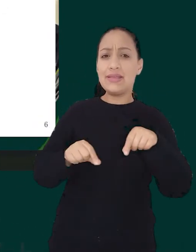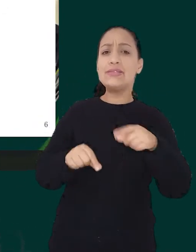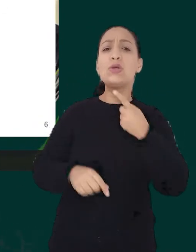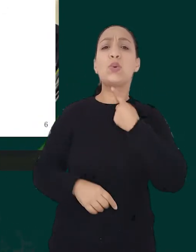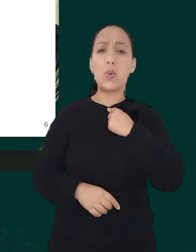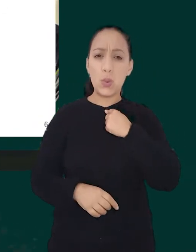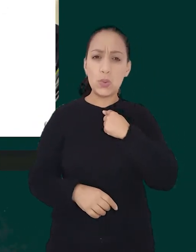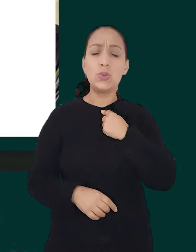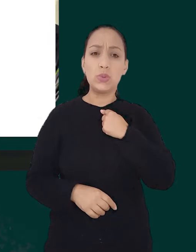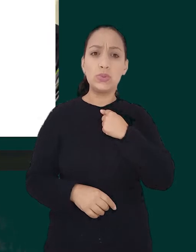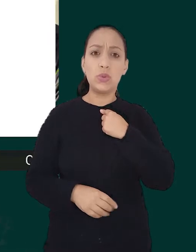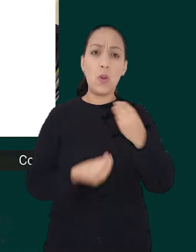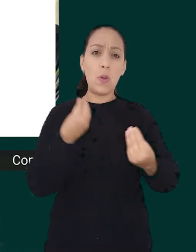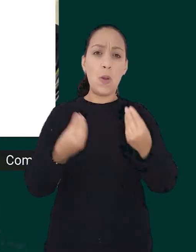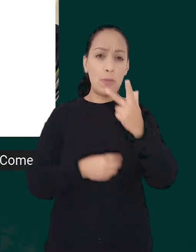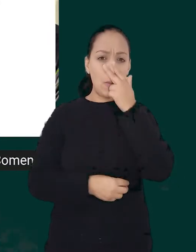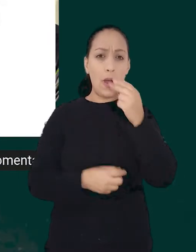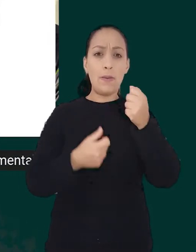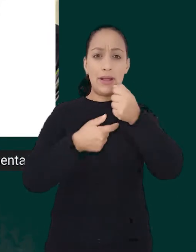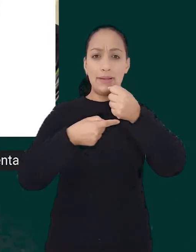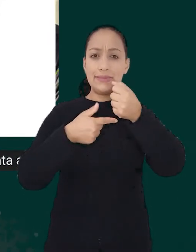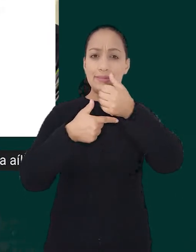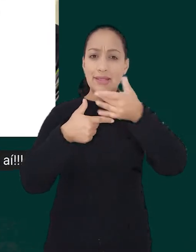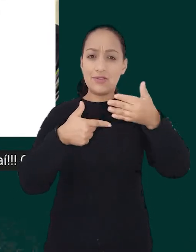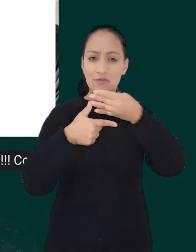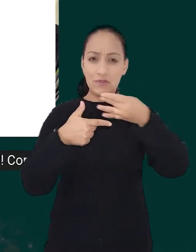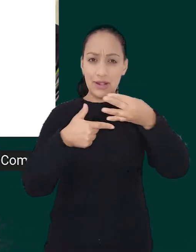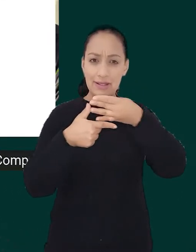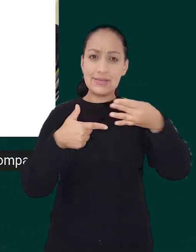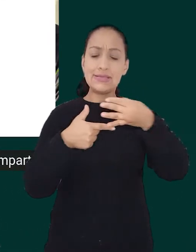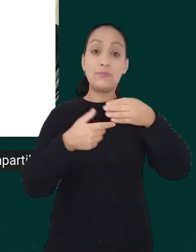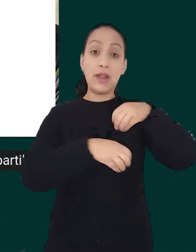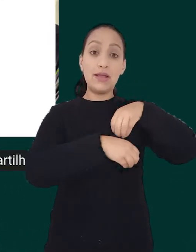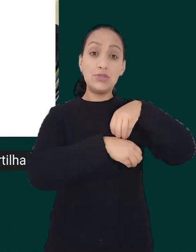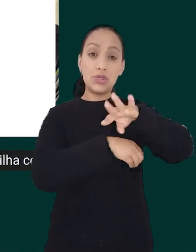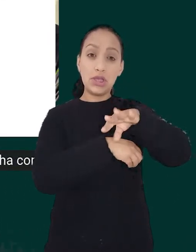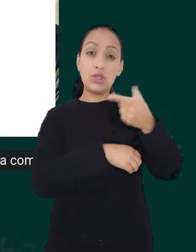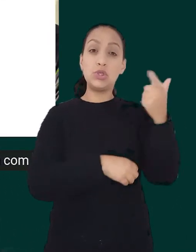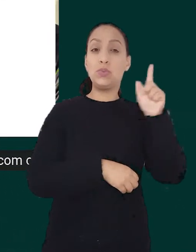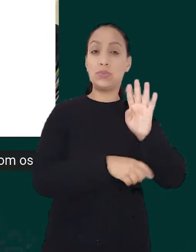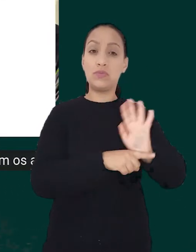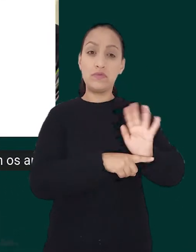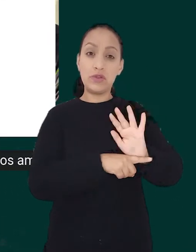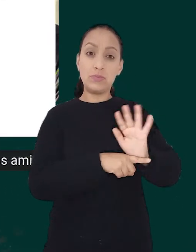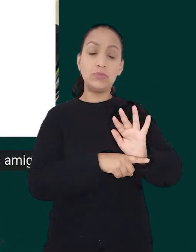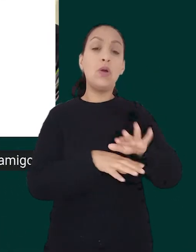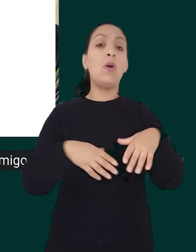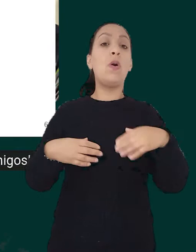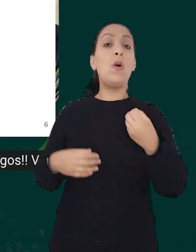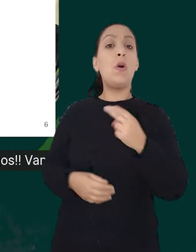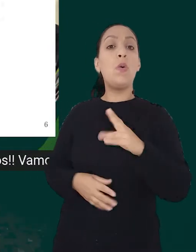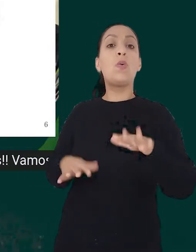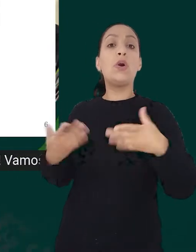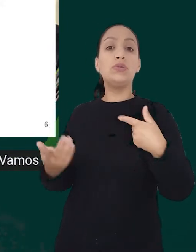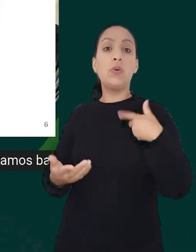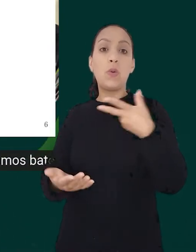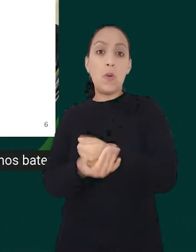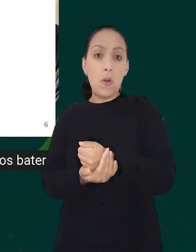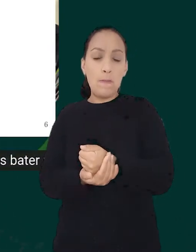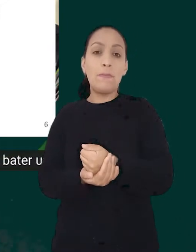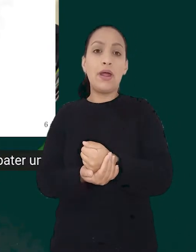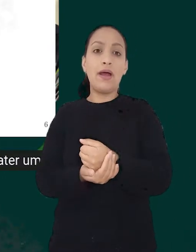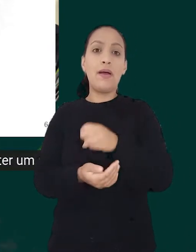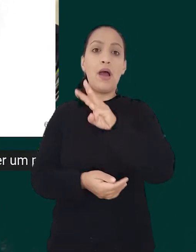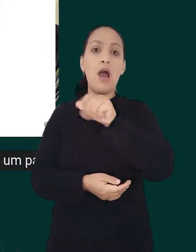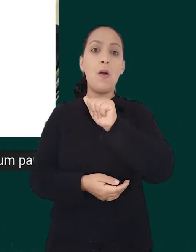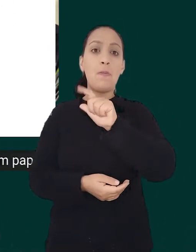avaliando as preferências de vocês para fazer essas sugestões de outros filmes, ou quando vocês compram no Walmart, Magazine Luiza,